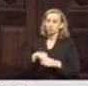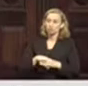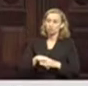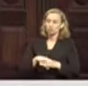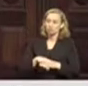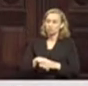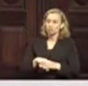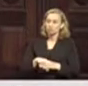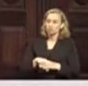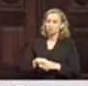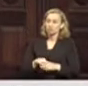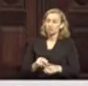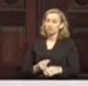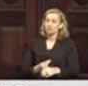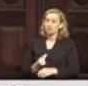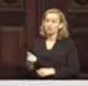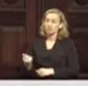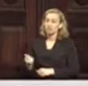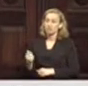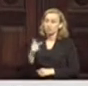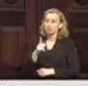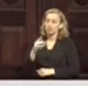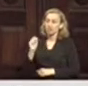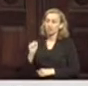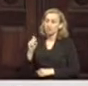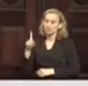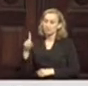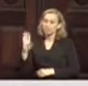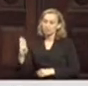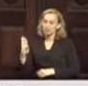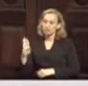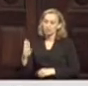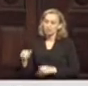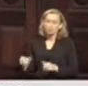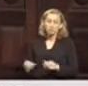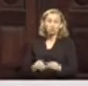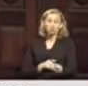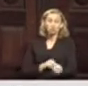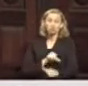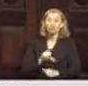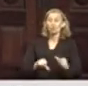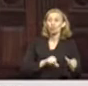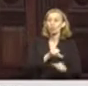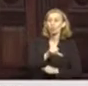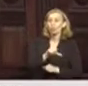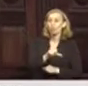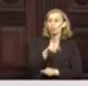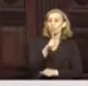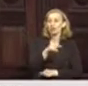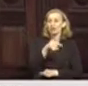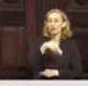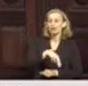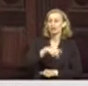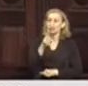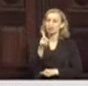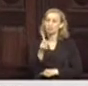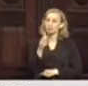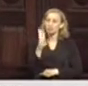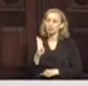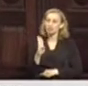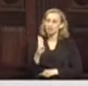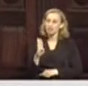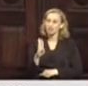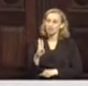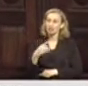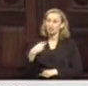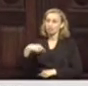do PSDB e foi para o PMDB. Se tornou candidato a prefeito